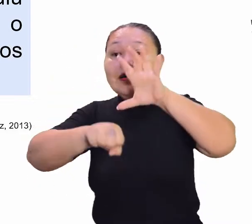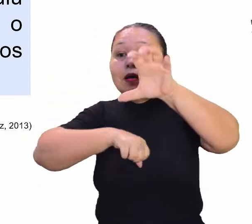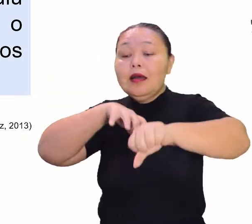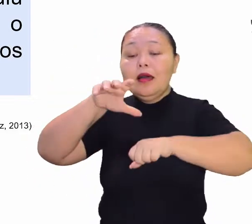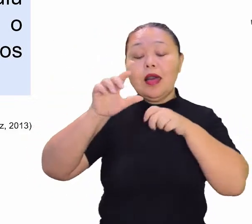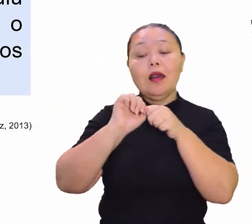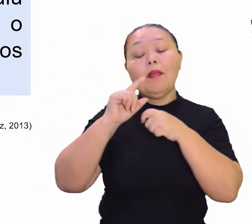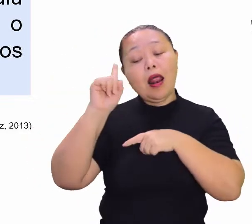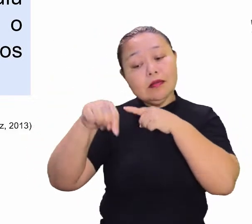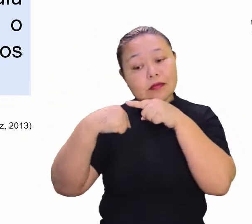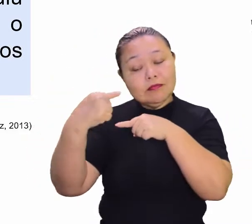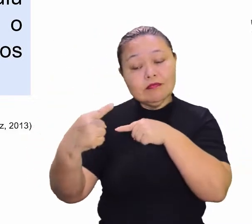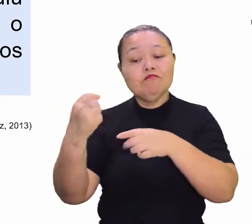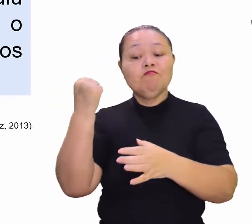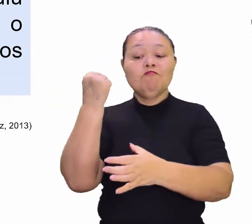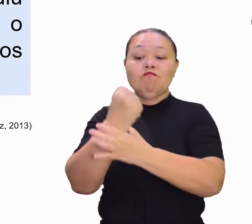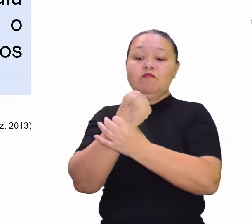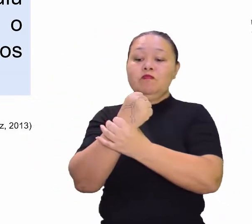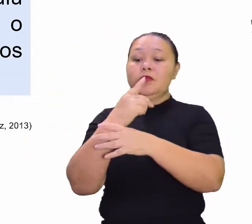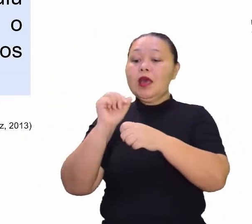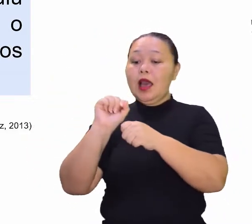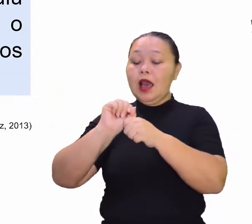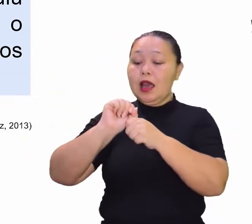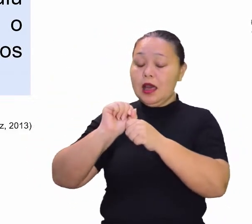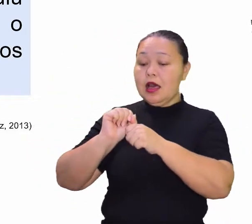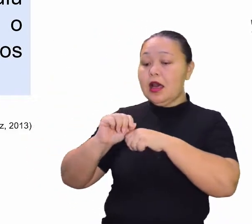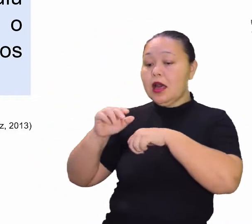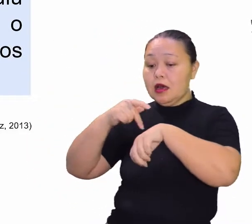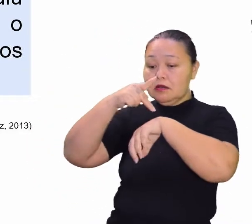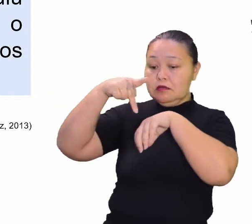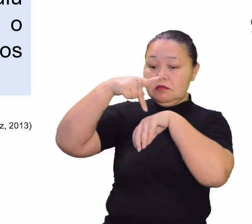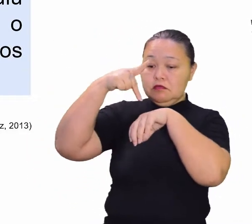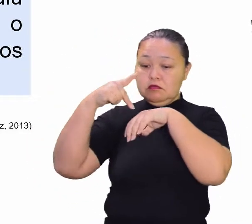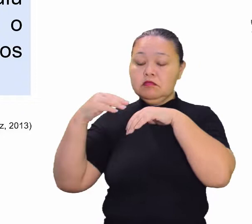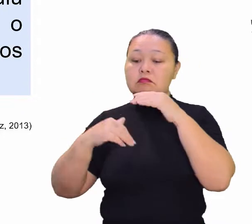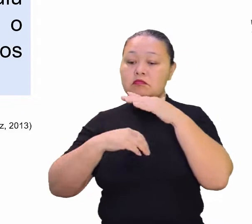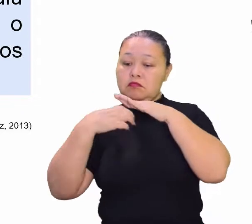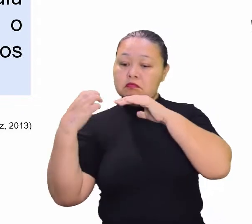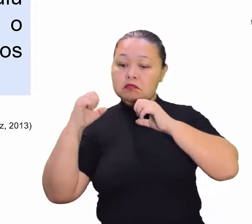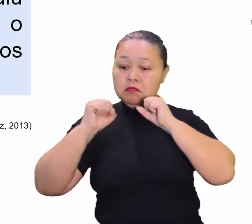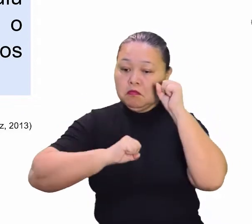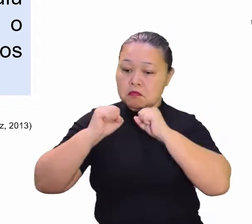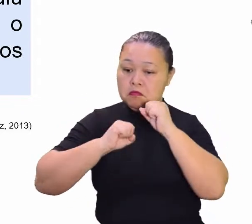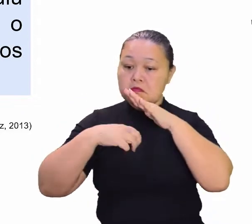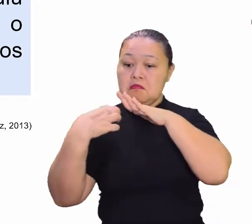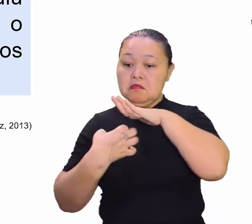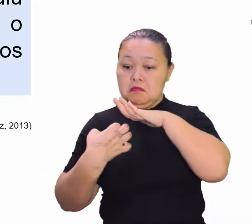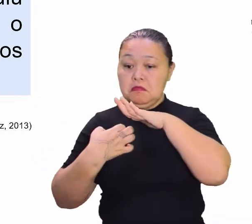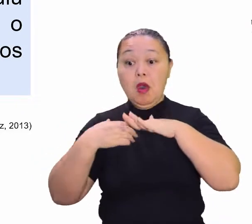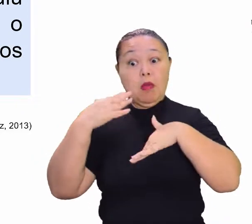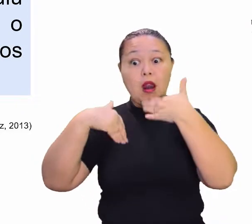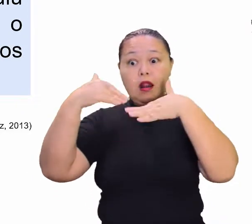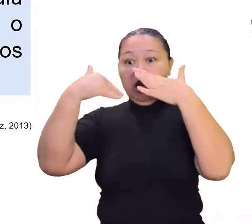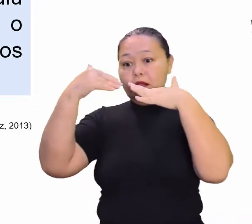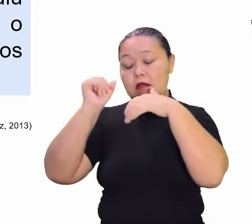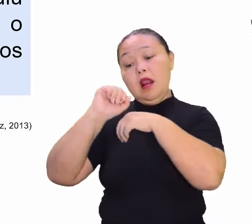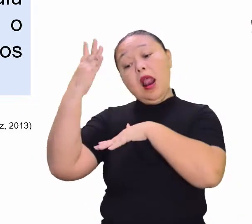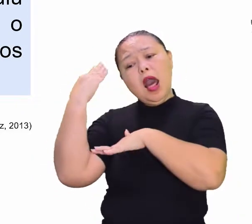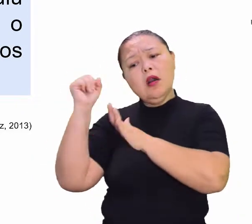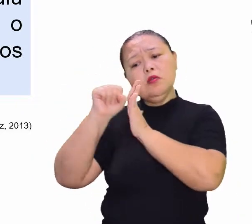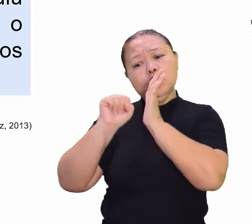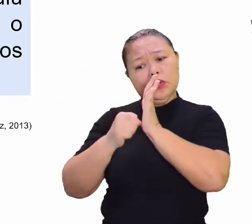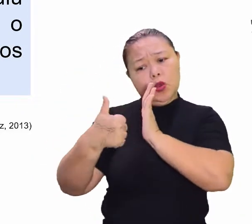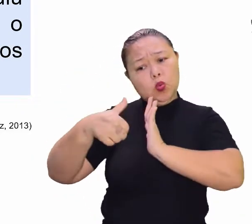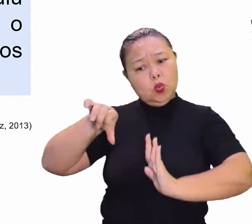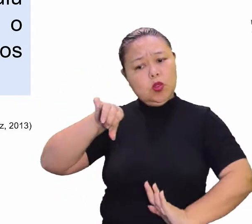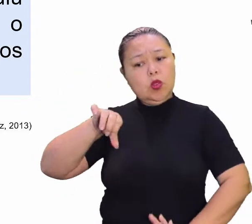o desenvolvimento dessas potências industriais lá no século XIX. Então, Rogério, você viu aí que os alunos